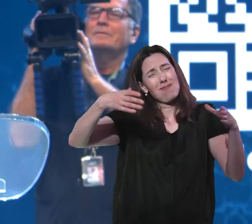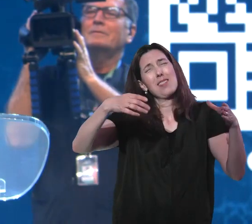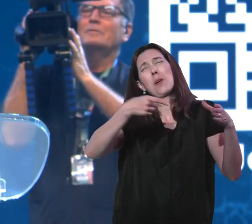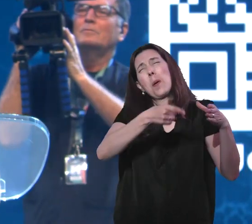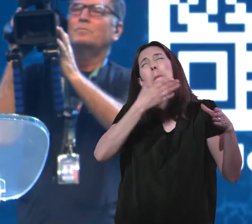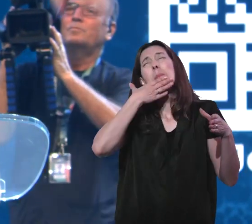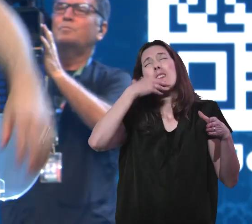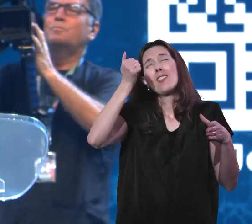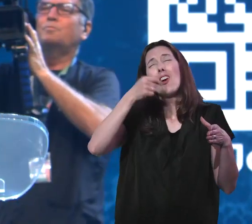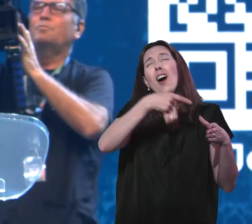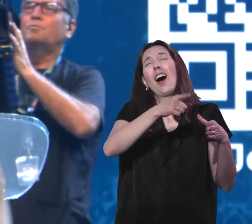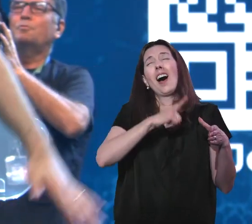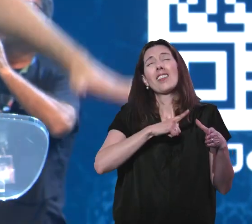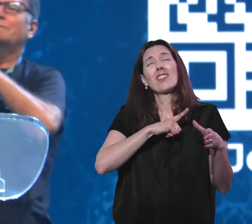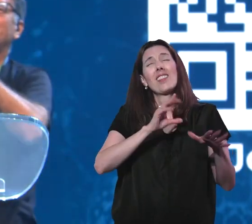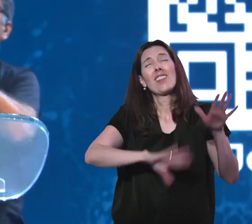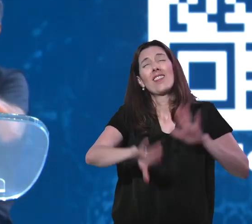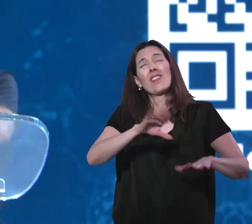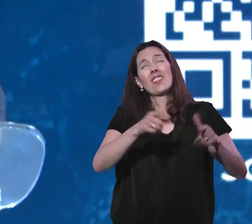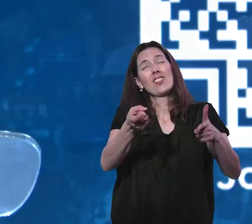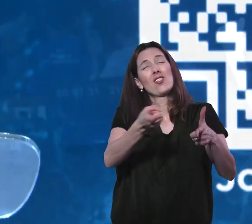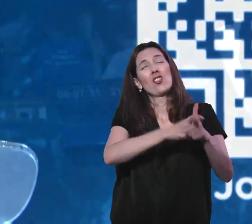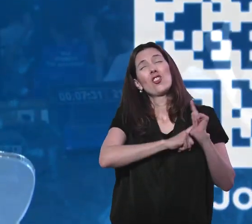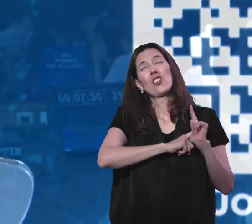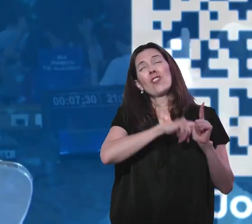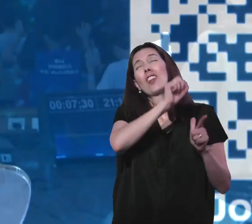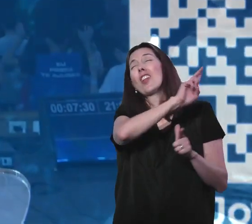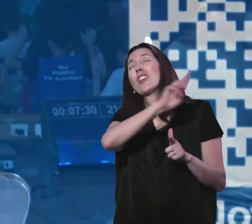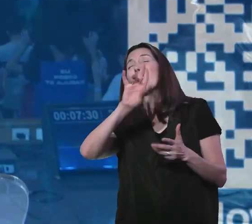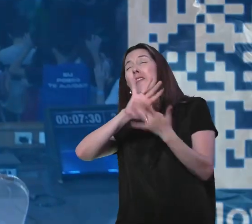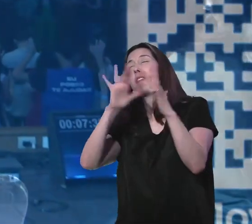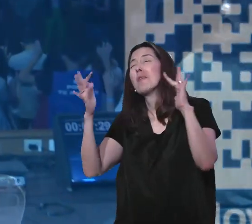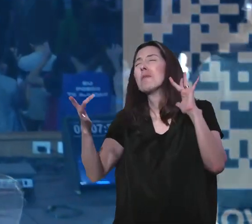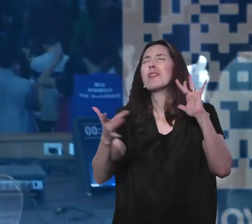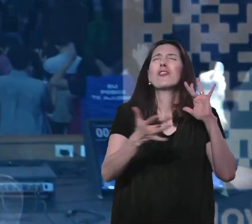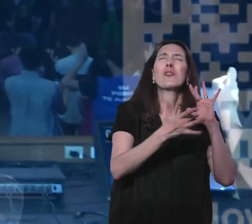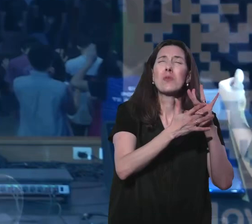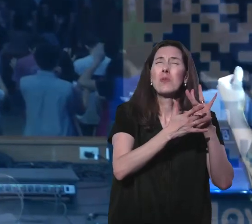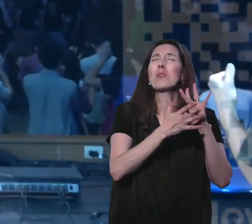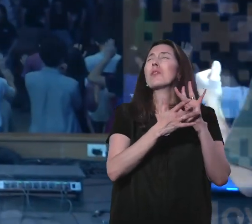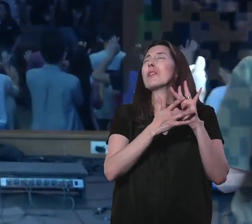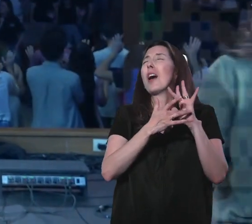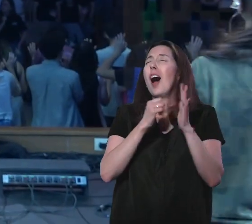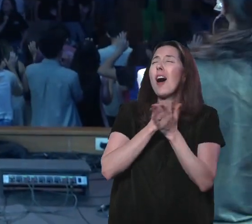Sana a dívida. Em nome de Jesus, Espírito Santo de Deus,